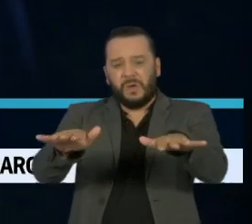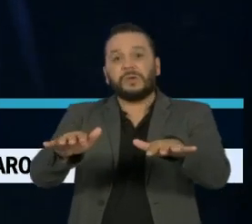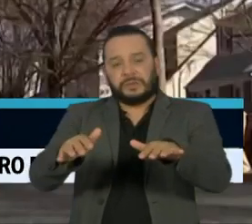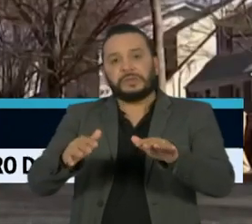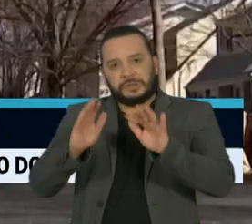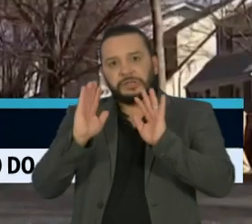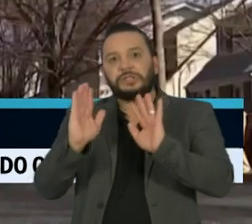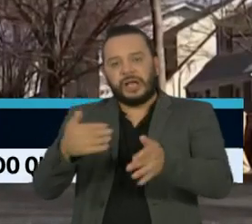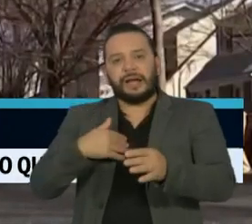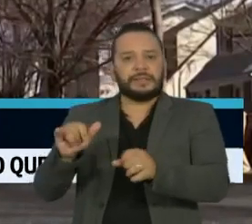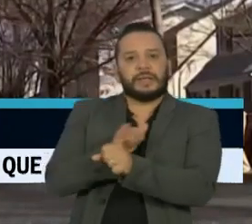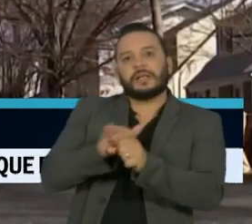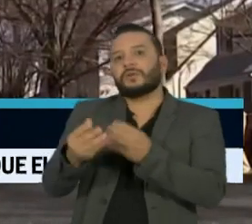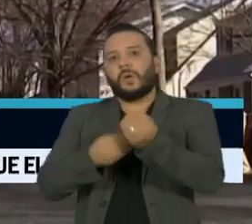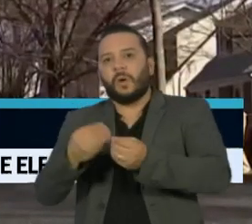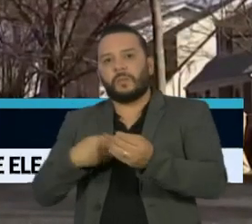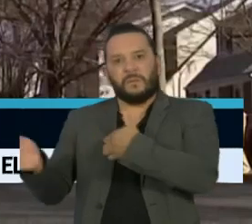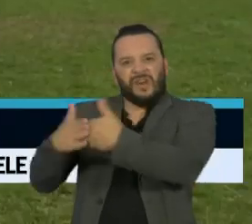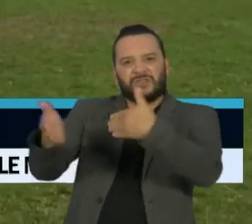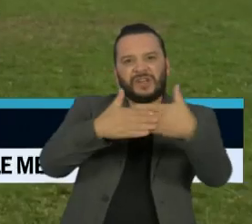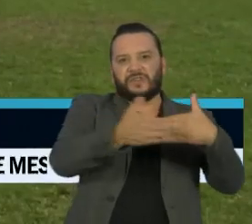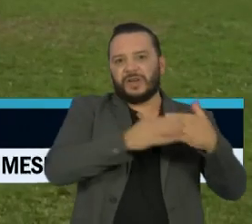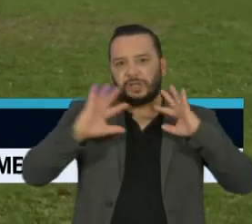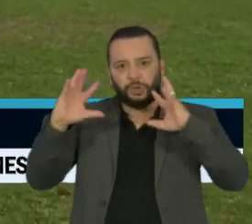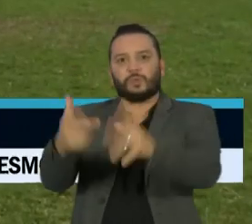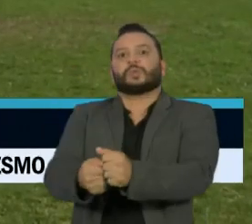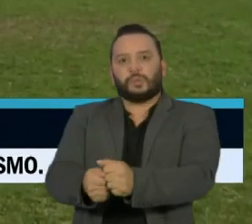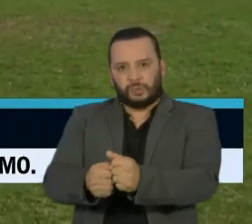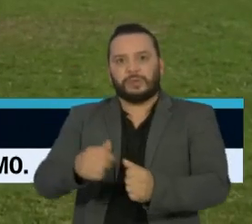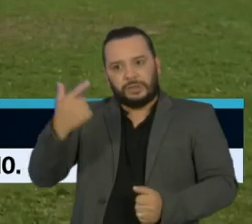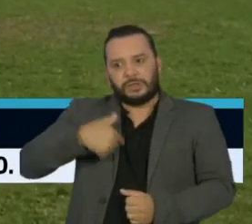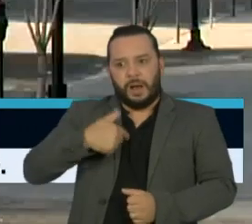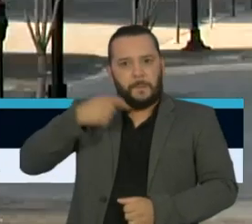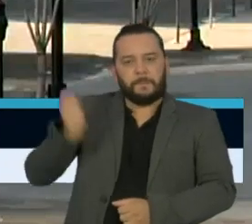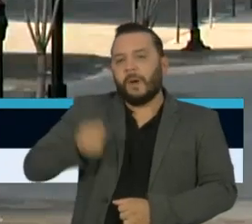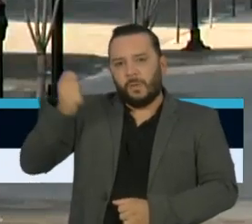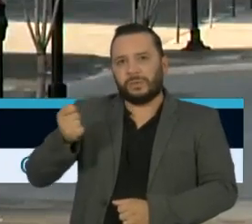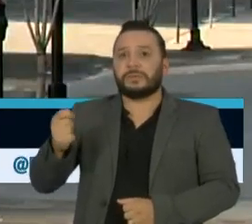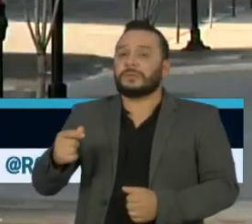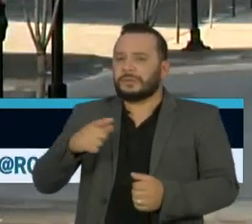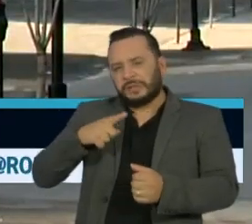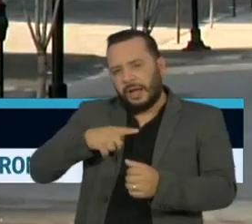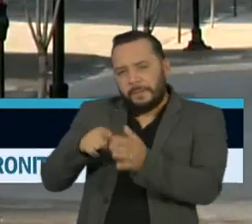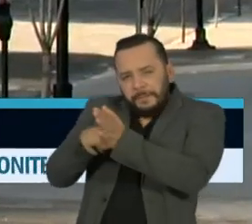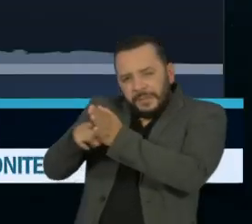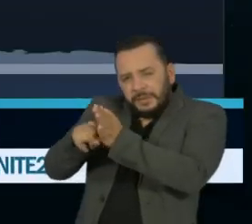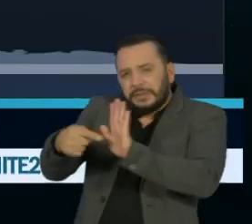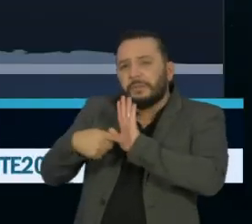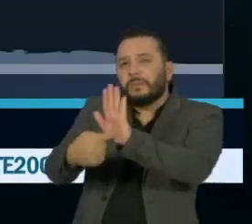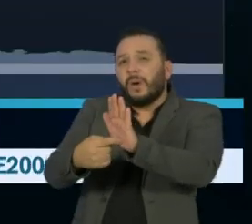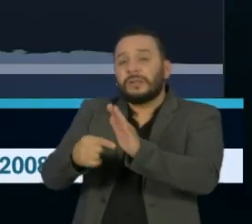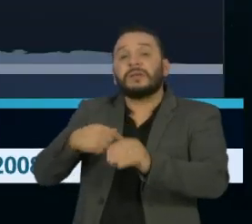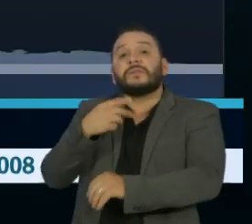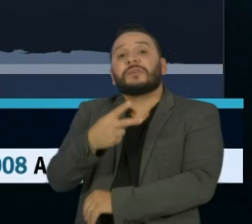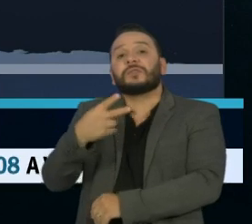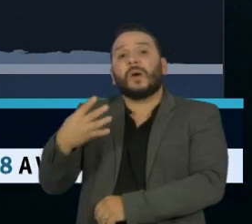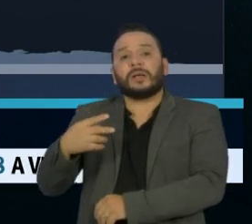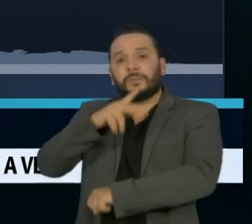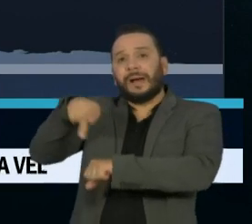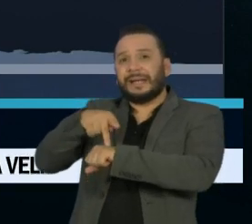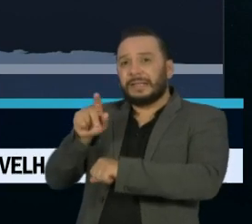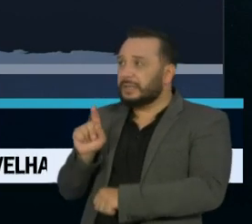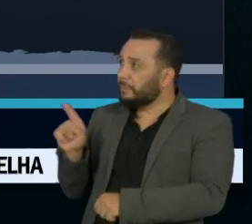lockdown. O estudo analisou as ações tomadas para enfrentar a pandemia do novo coronavírus nos 24